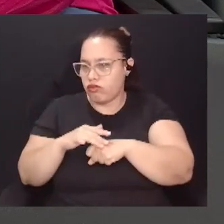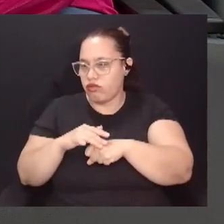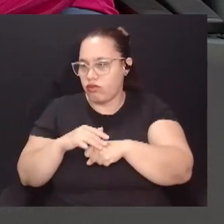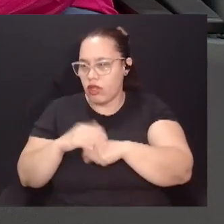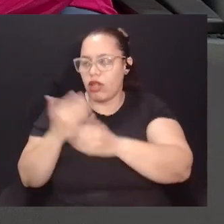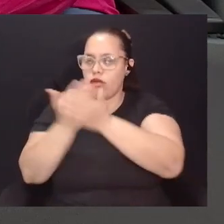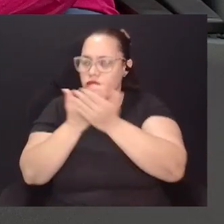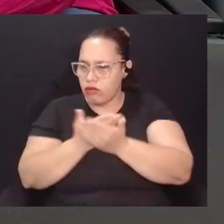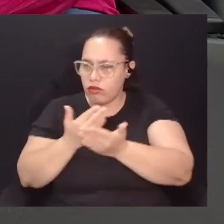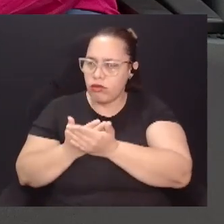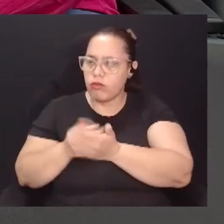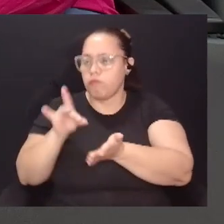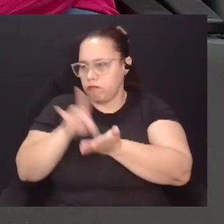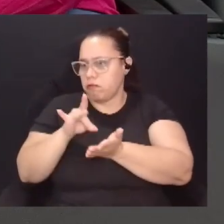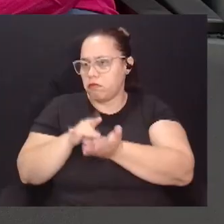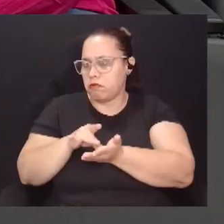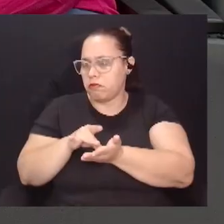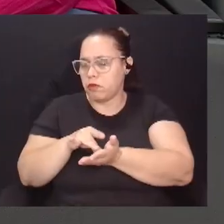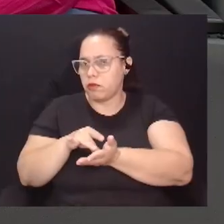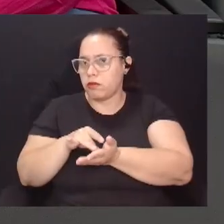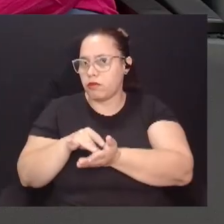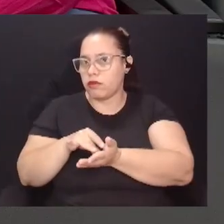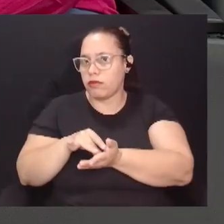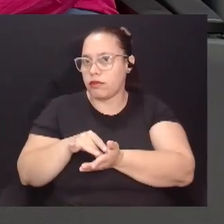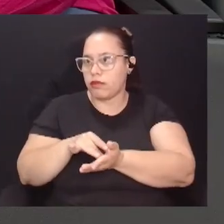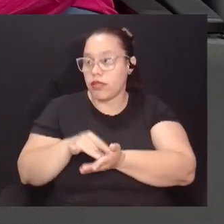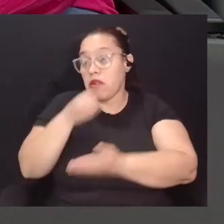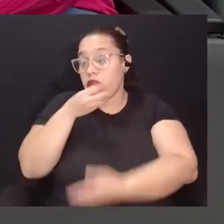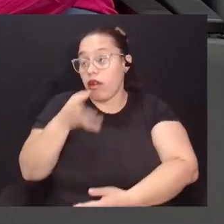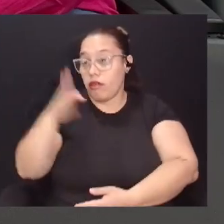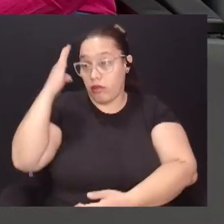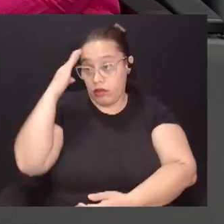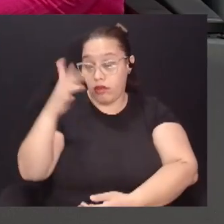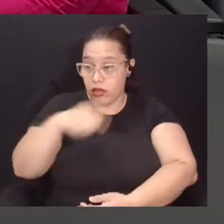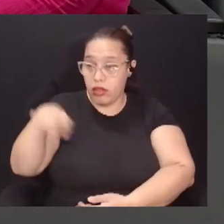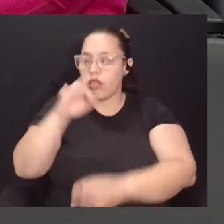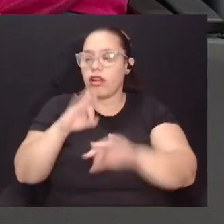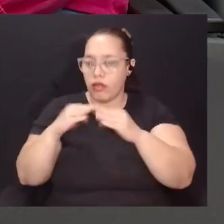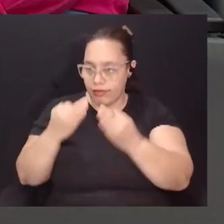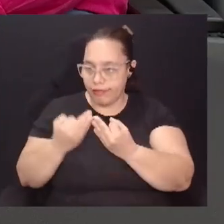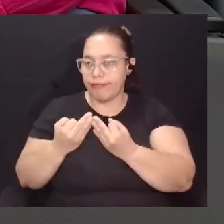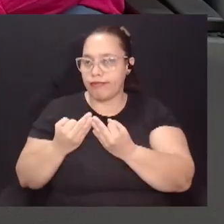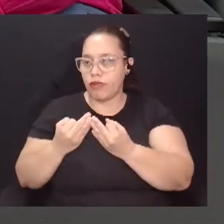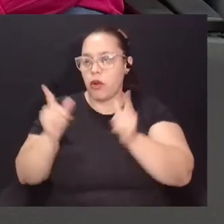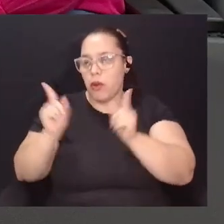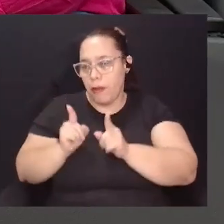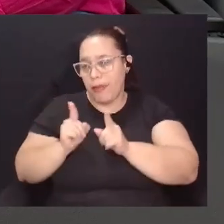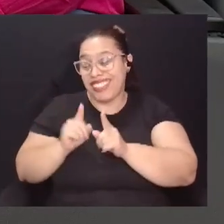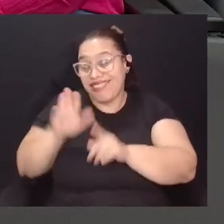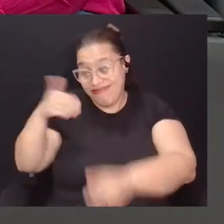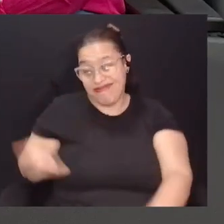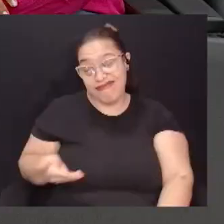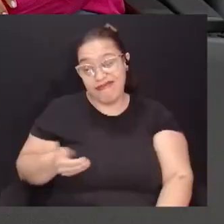ainda estão sendo estudadas. Então, realmente é algo que vai trazer o benefício, principalmente para essas famílias, né,